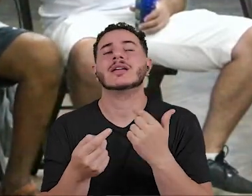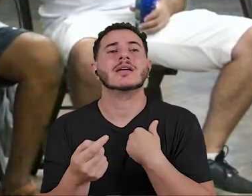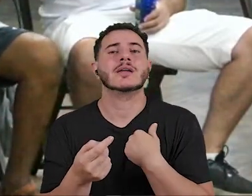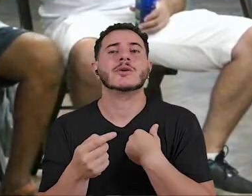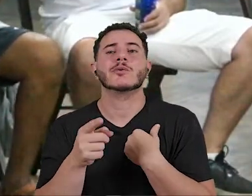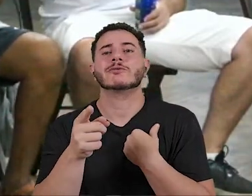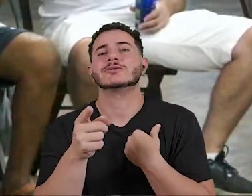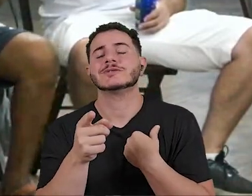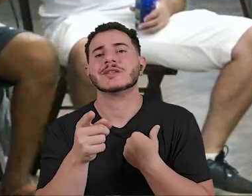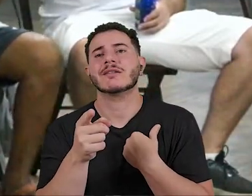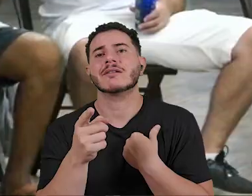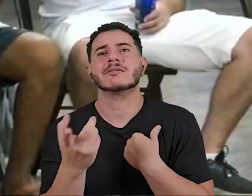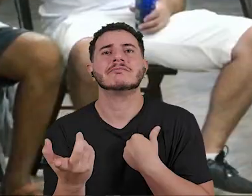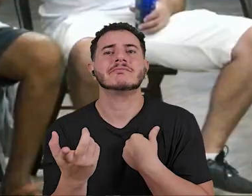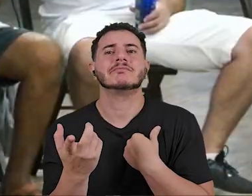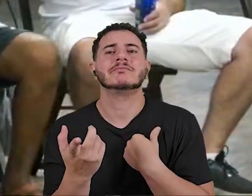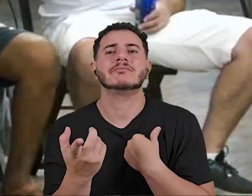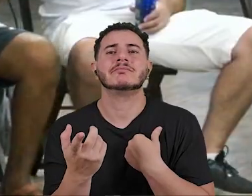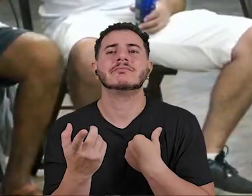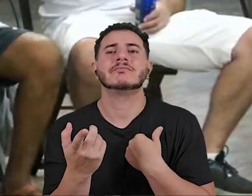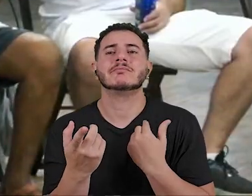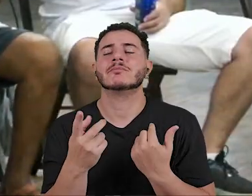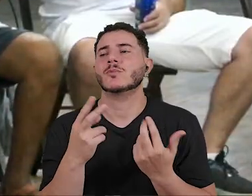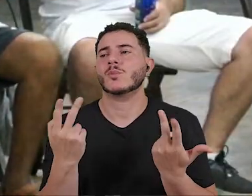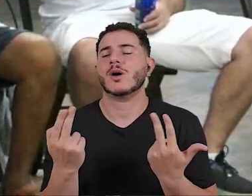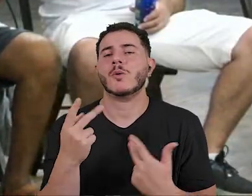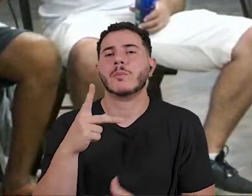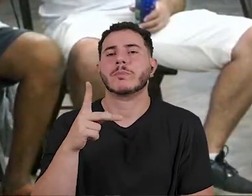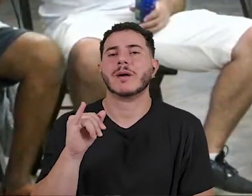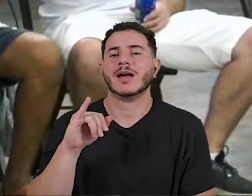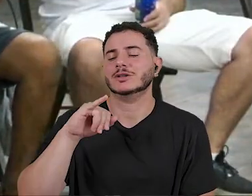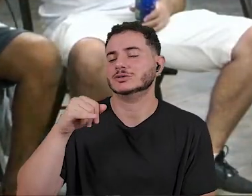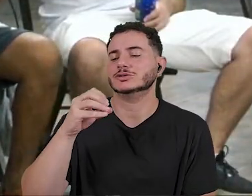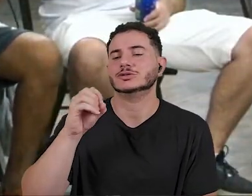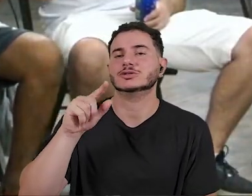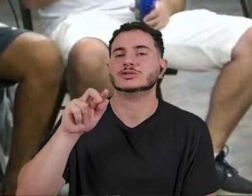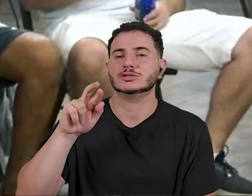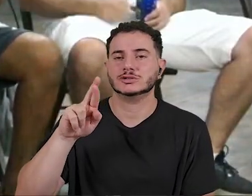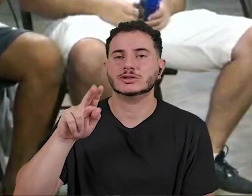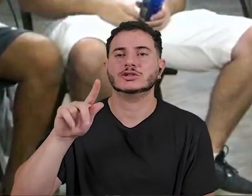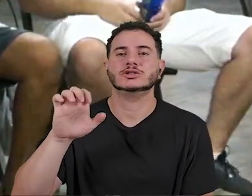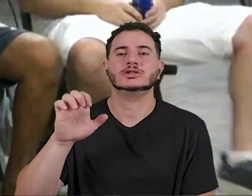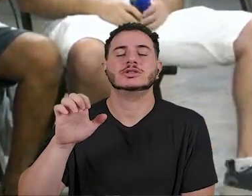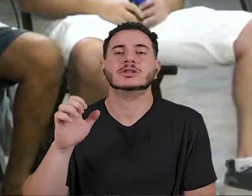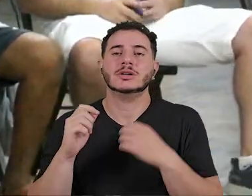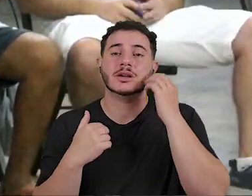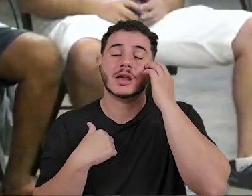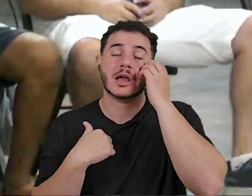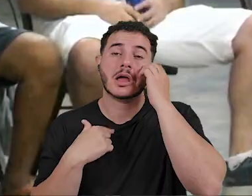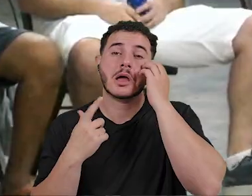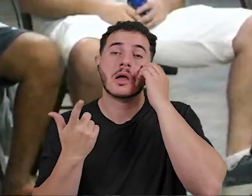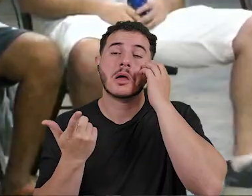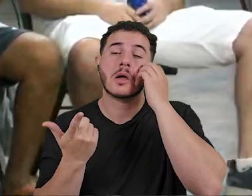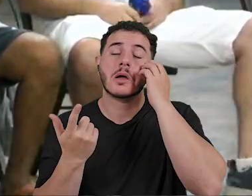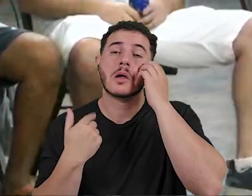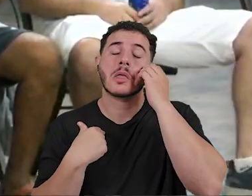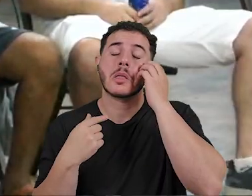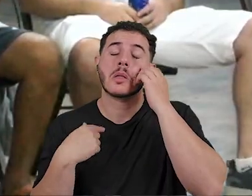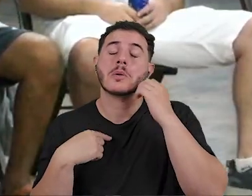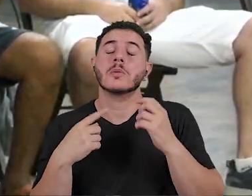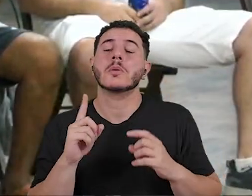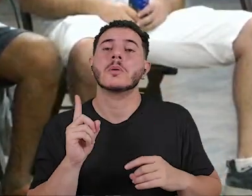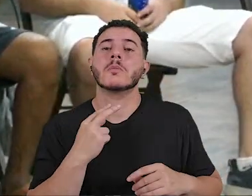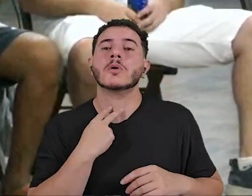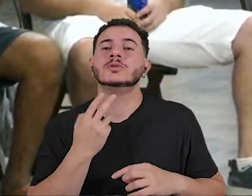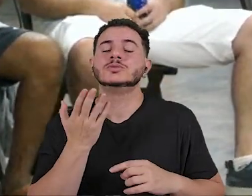quando o santo dele está arriado, eu não posso comer, aliás, nem só arriado, como eu não posso comer. Hoje mesmo eu comi, estava sentindo dor de barriga, por quê?